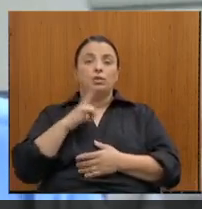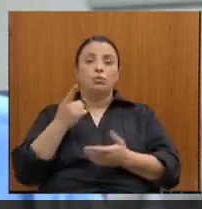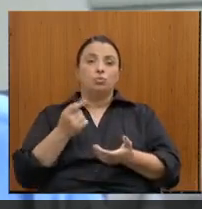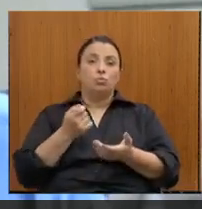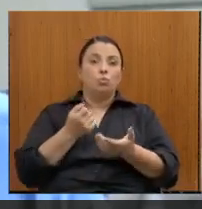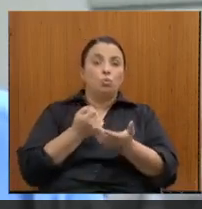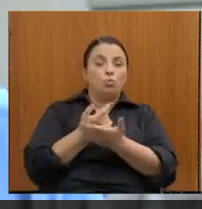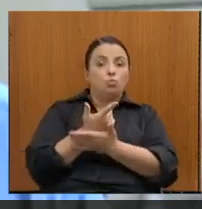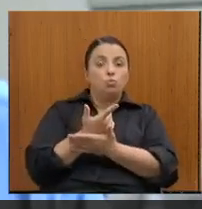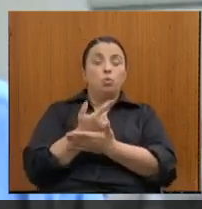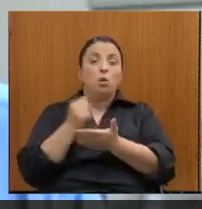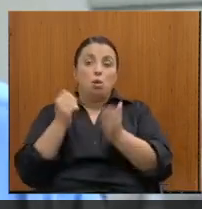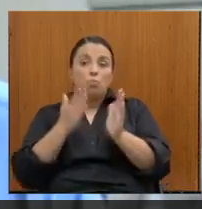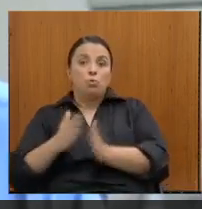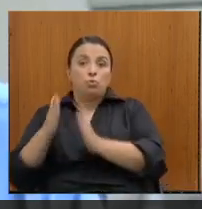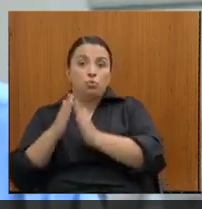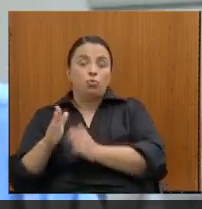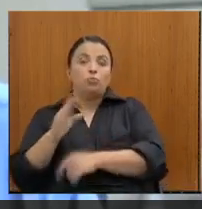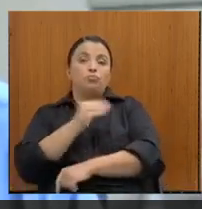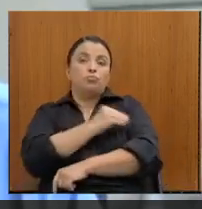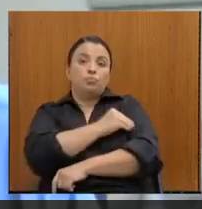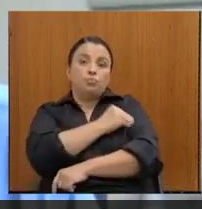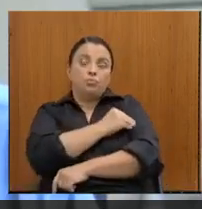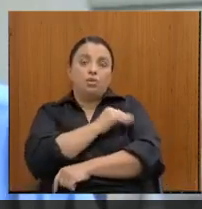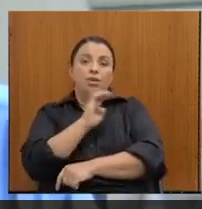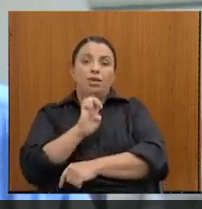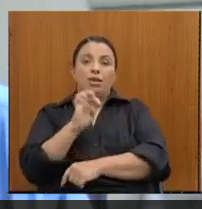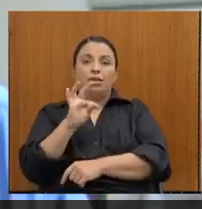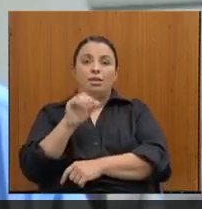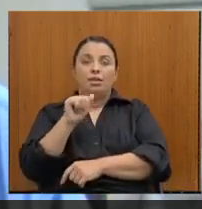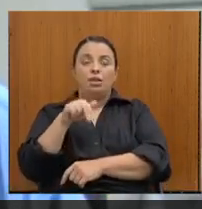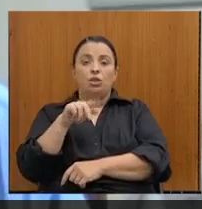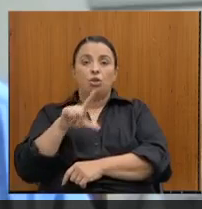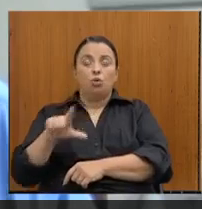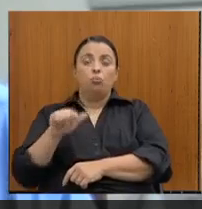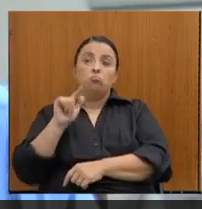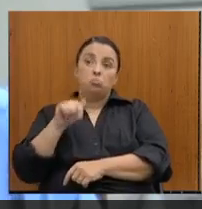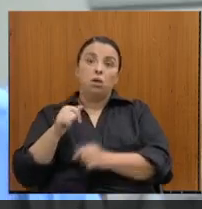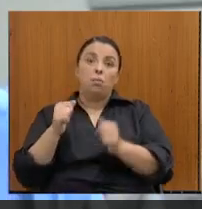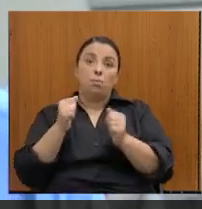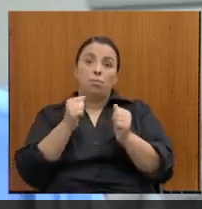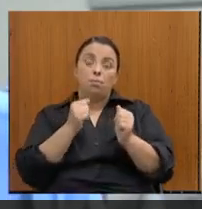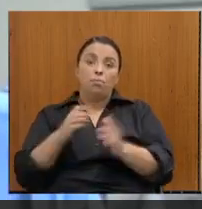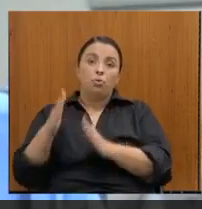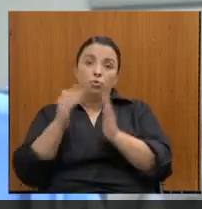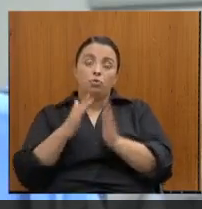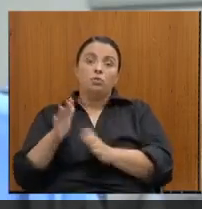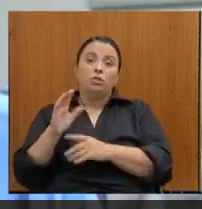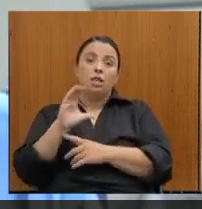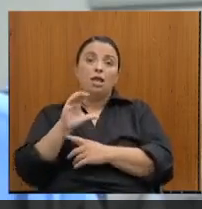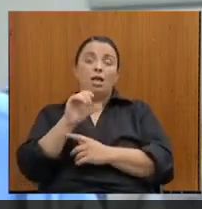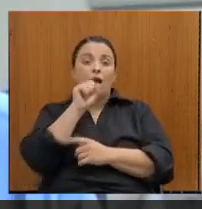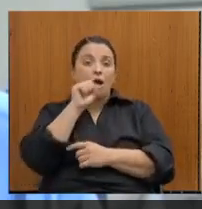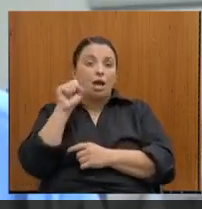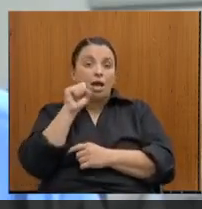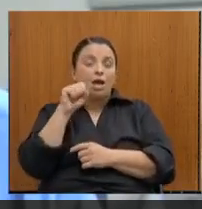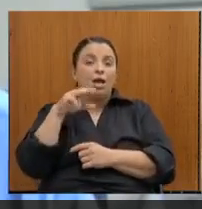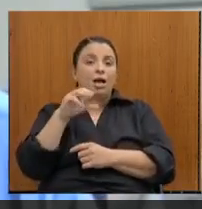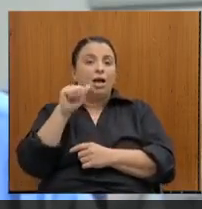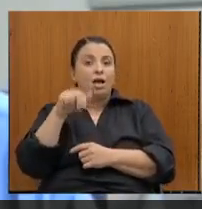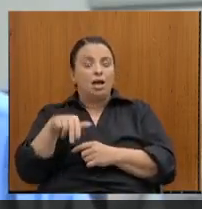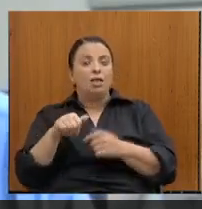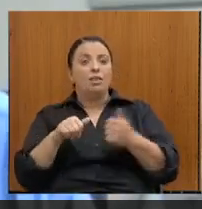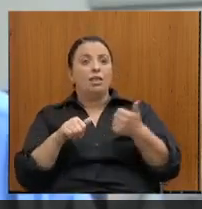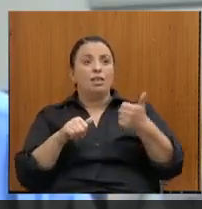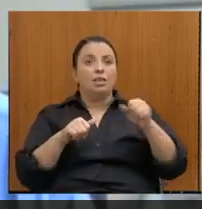de etanol noventa porcento dele hoje produzir o cana 10% hoje produzido à base de milho